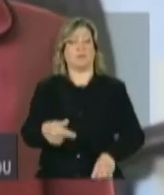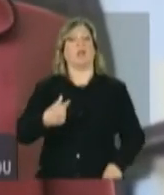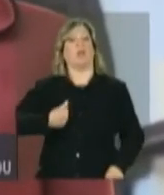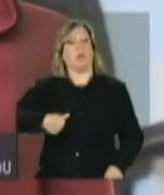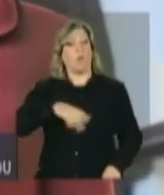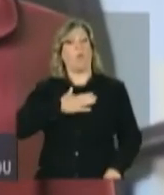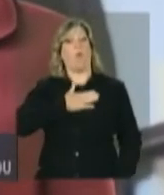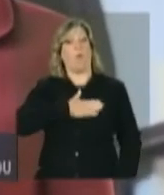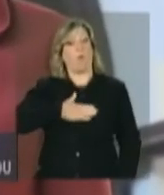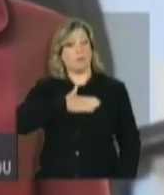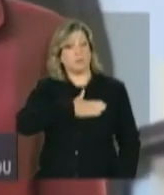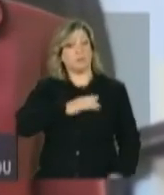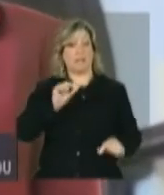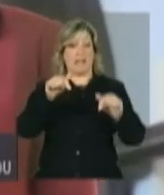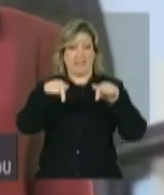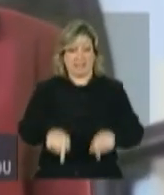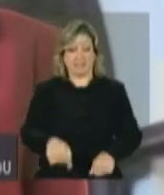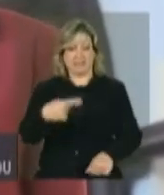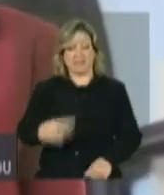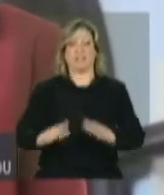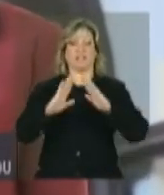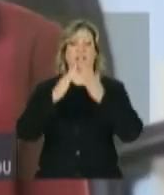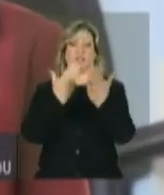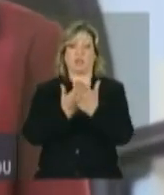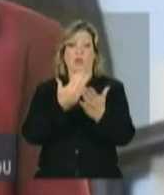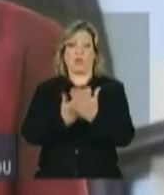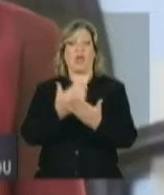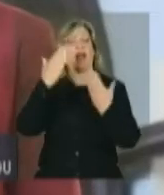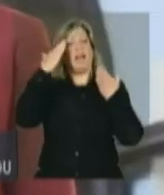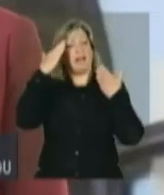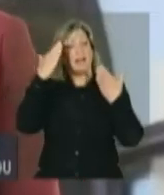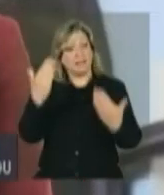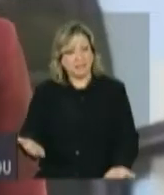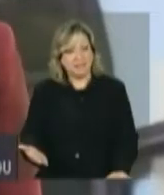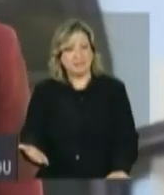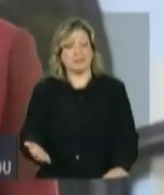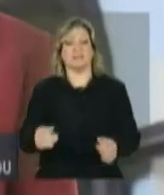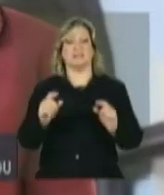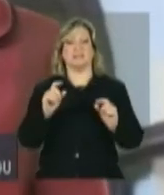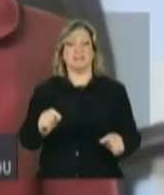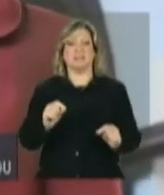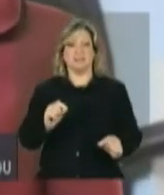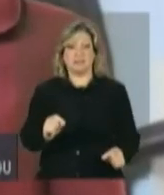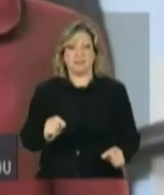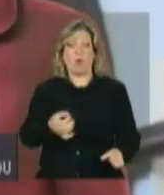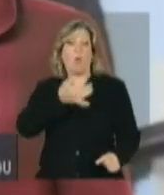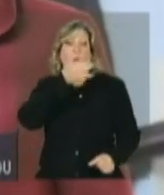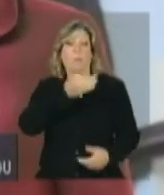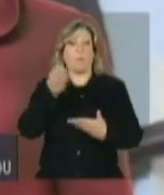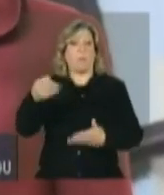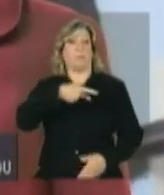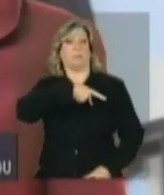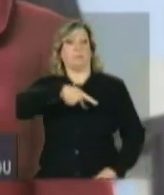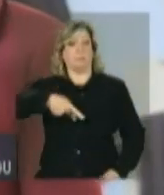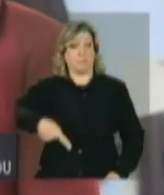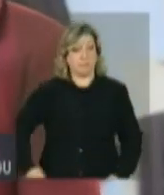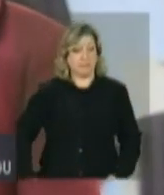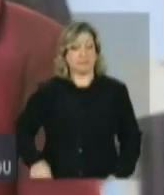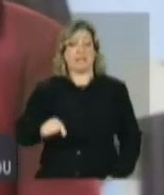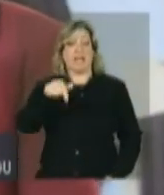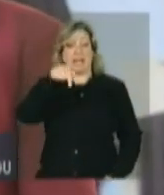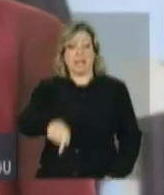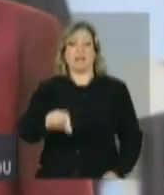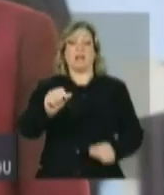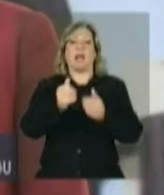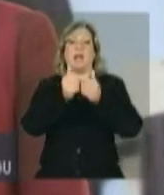Gostaria de aqui nessa escola agradecer a proposta do presidente de aqui